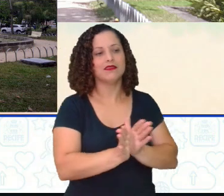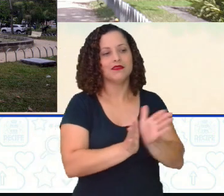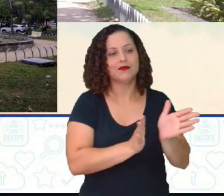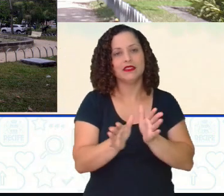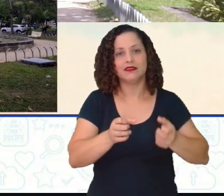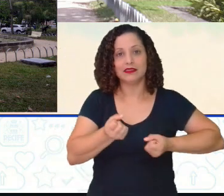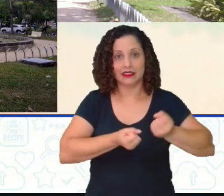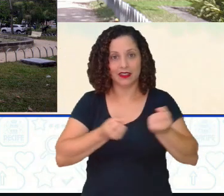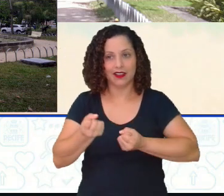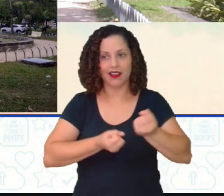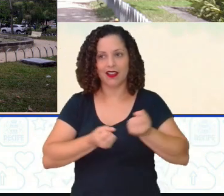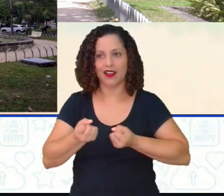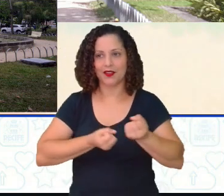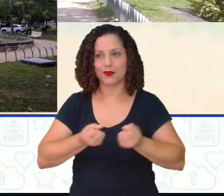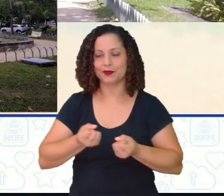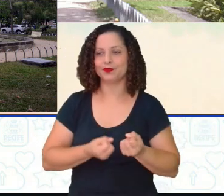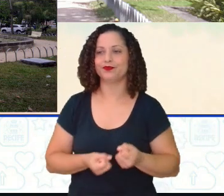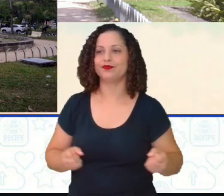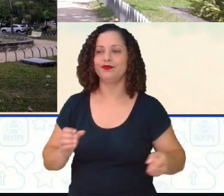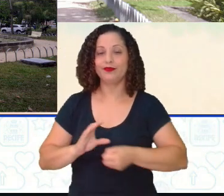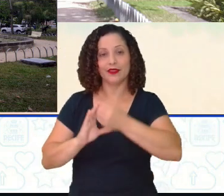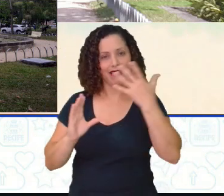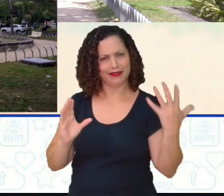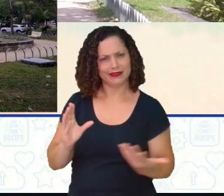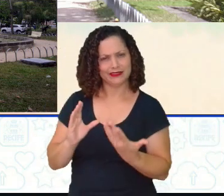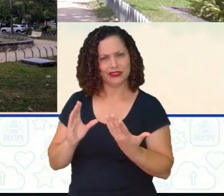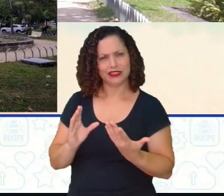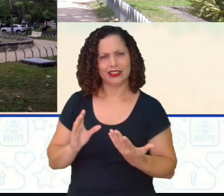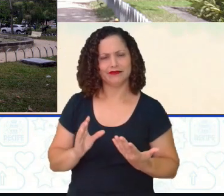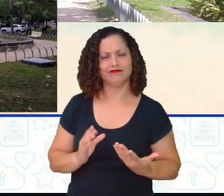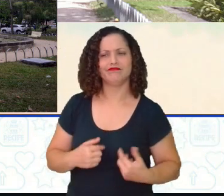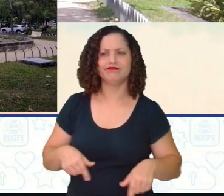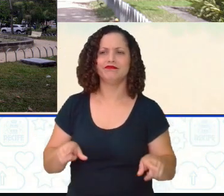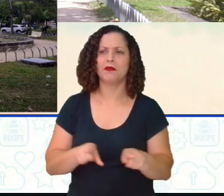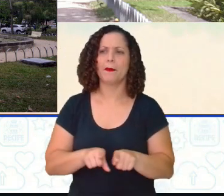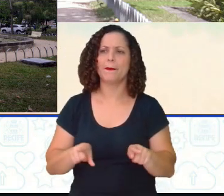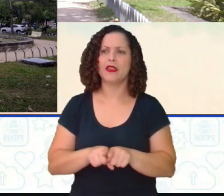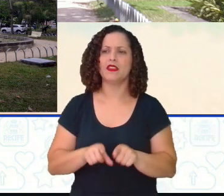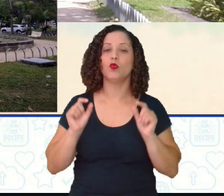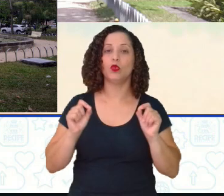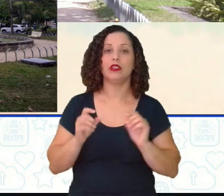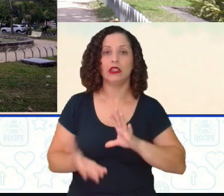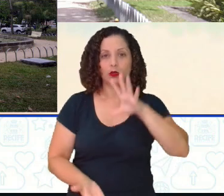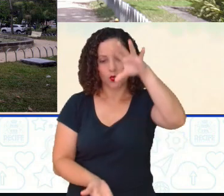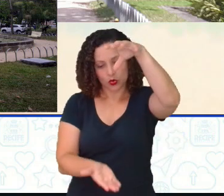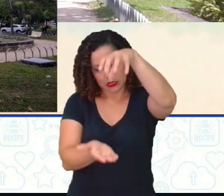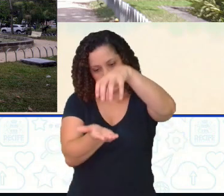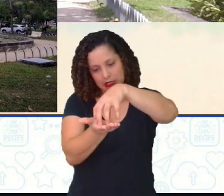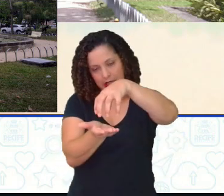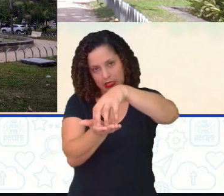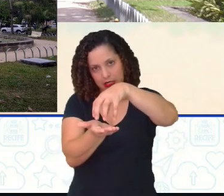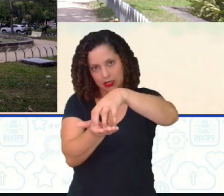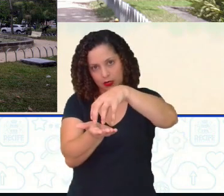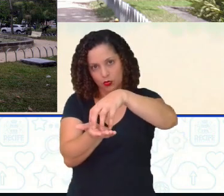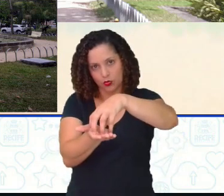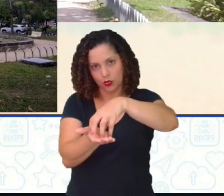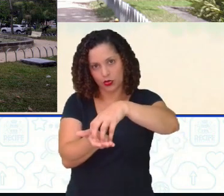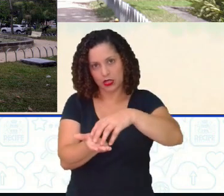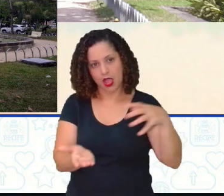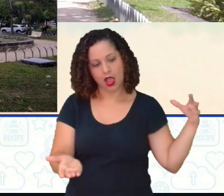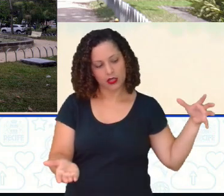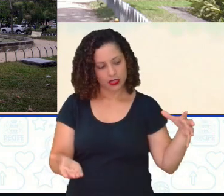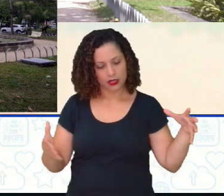Uma característica também de Bulemar é que ele sempre traz algo no centro e faz com que as laterais tenham acesso